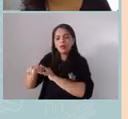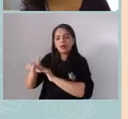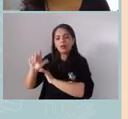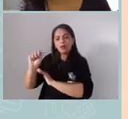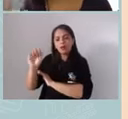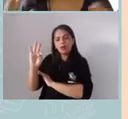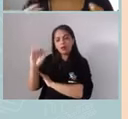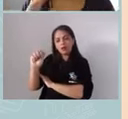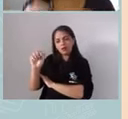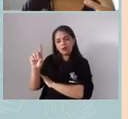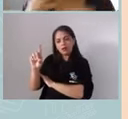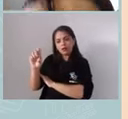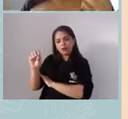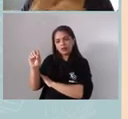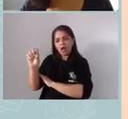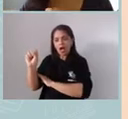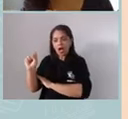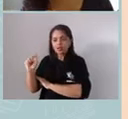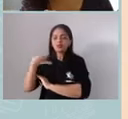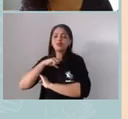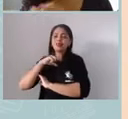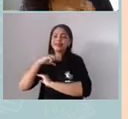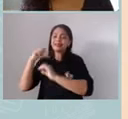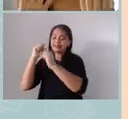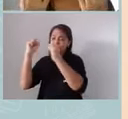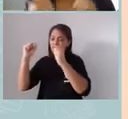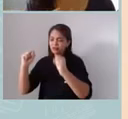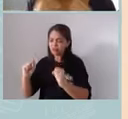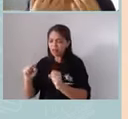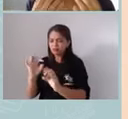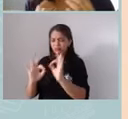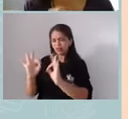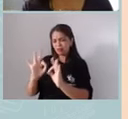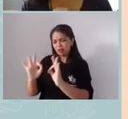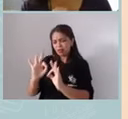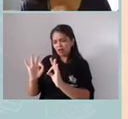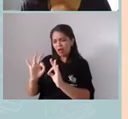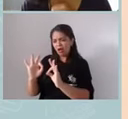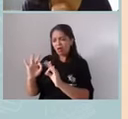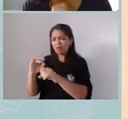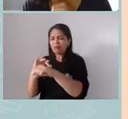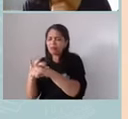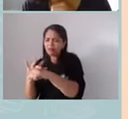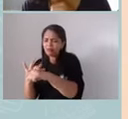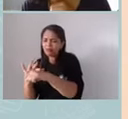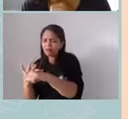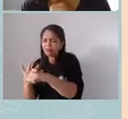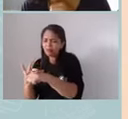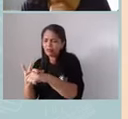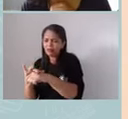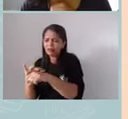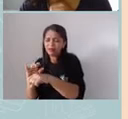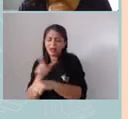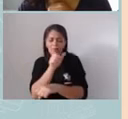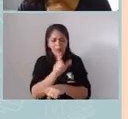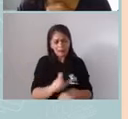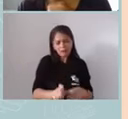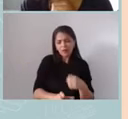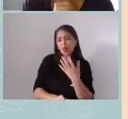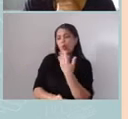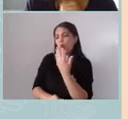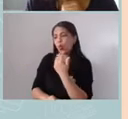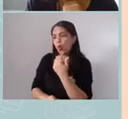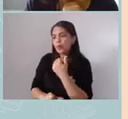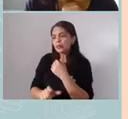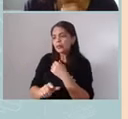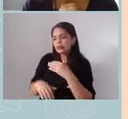na indústria, e aí a bactéria produz essa toxina, e quando a pessoa ingere, a pessoa desenvolve o botulismo, certo? A gente tem